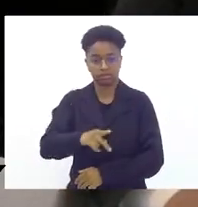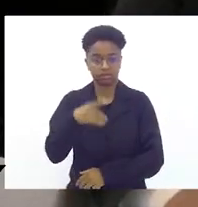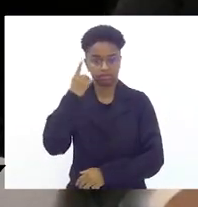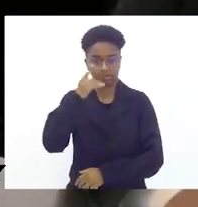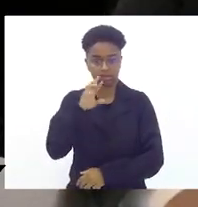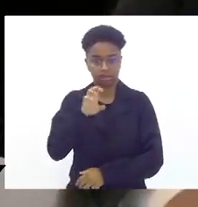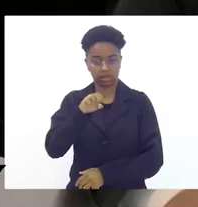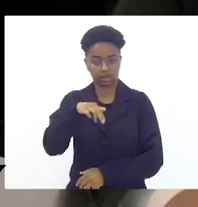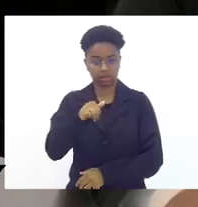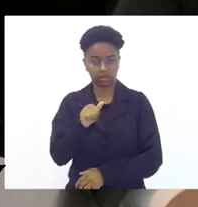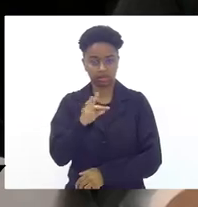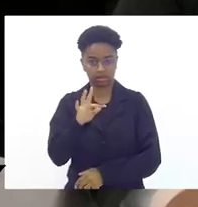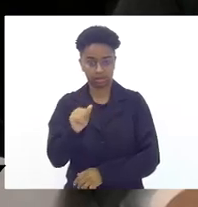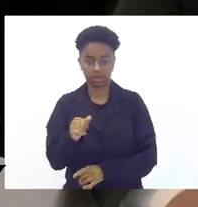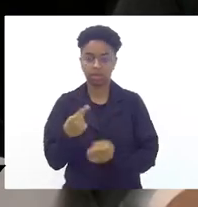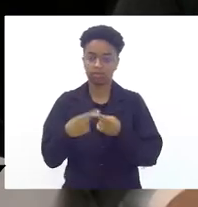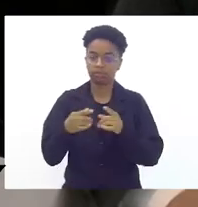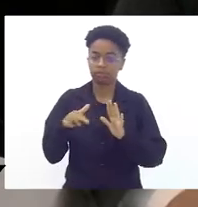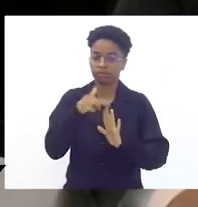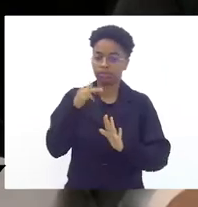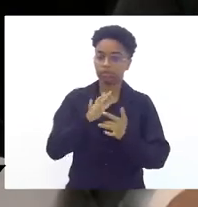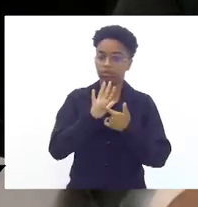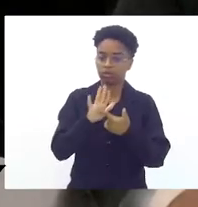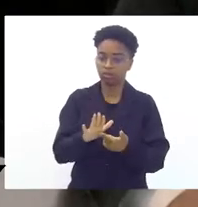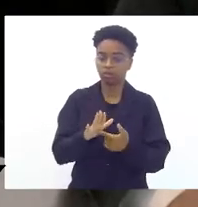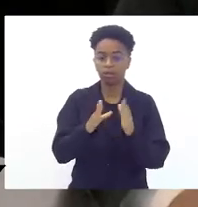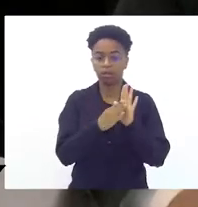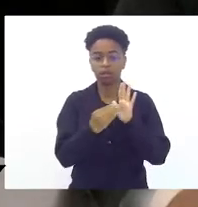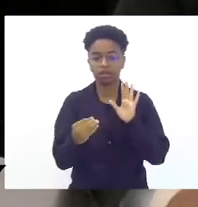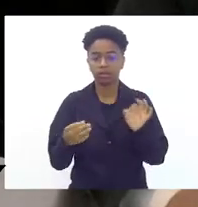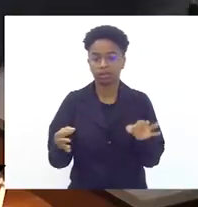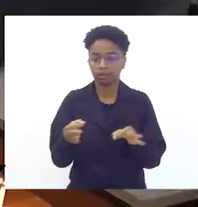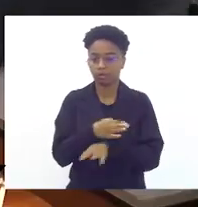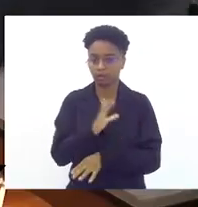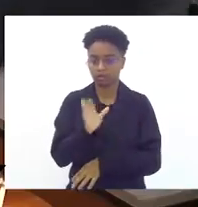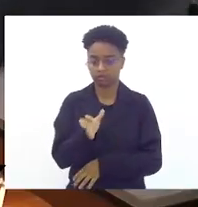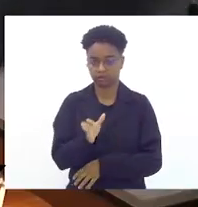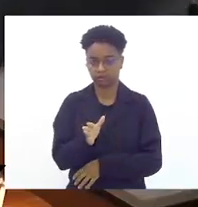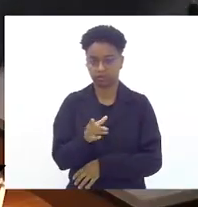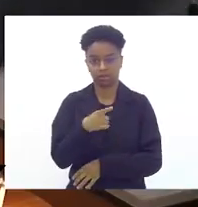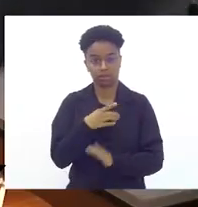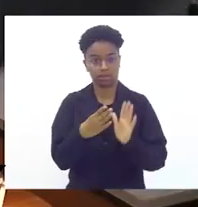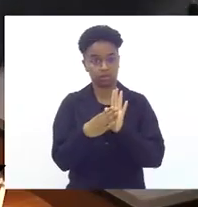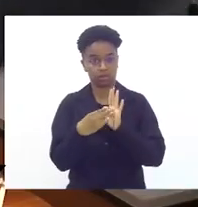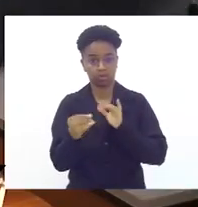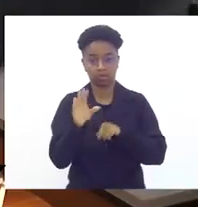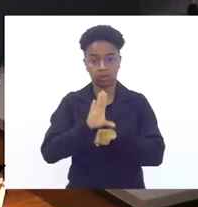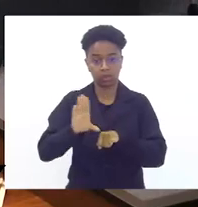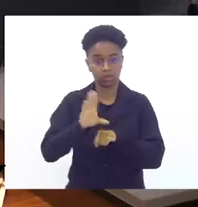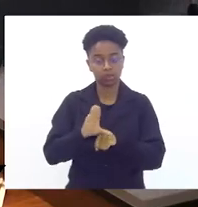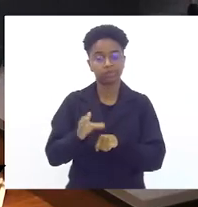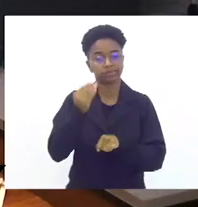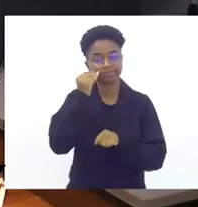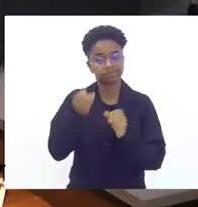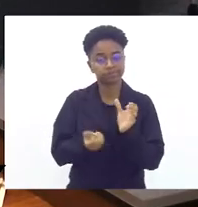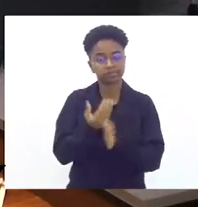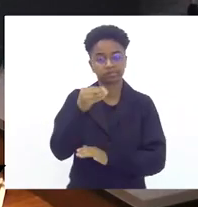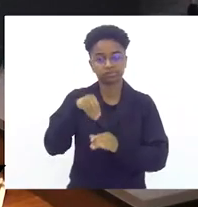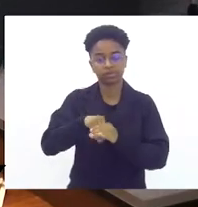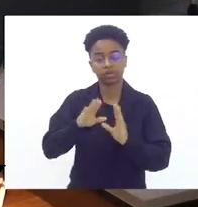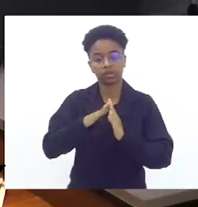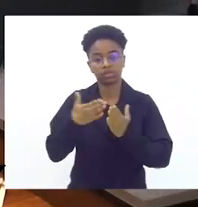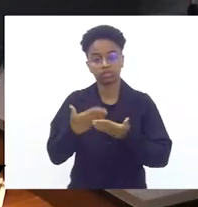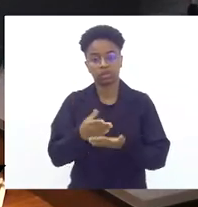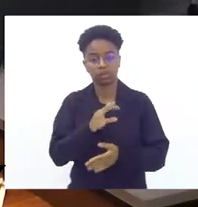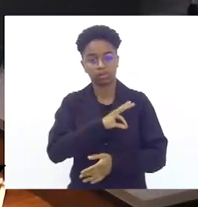Souza é a resolução já traz um modelo de curso pronto Deputado pronto o modelo de curso é ser implementado na escola do